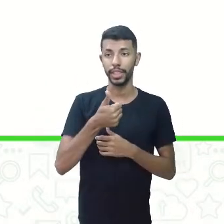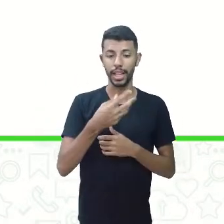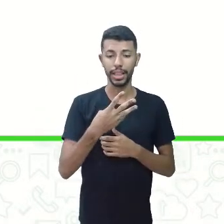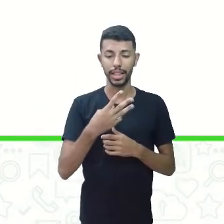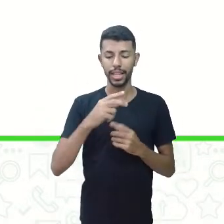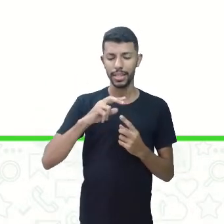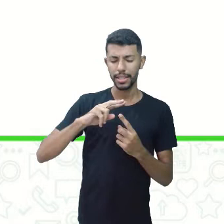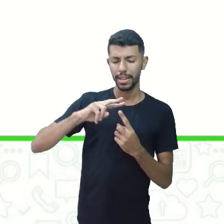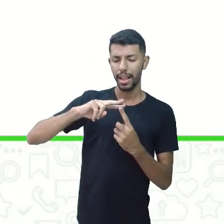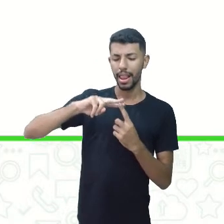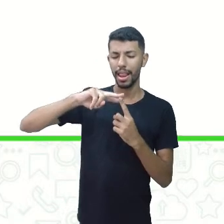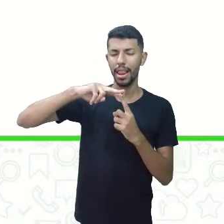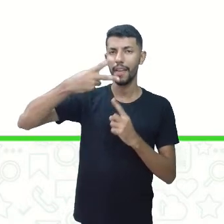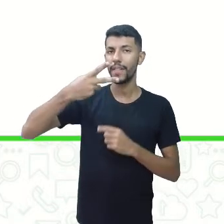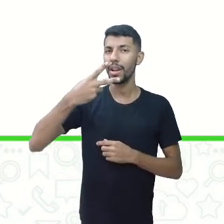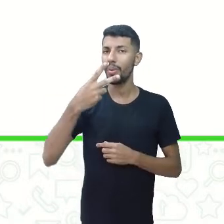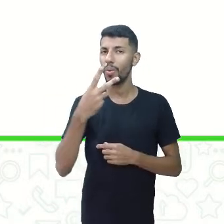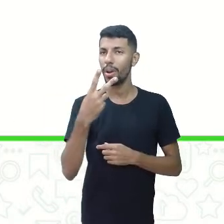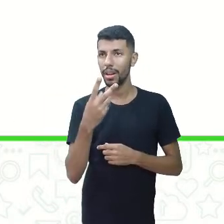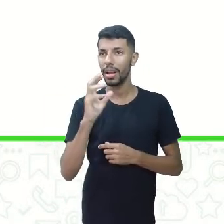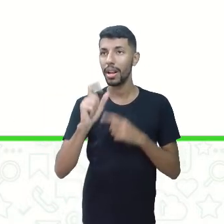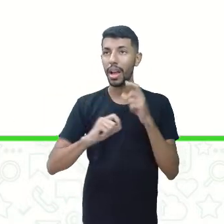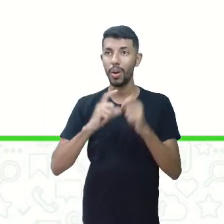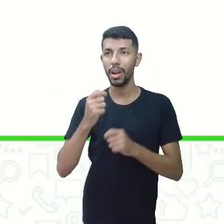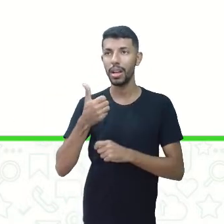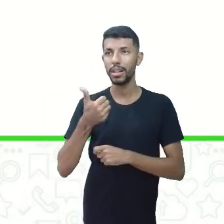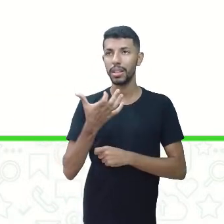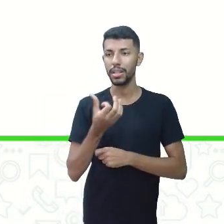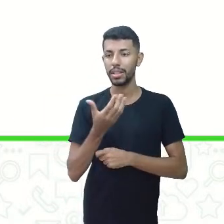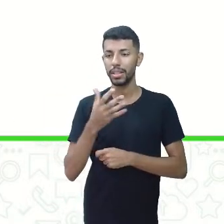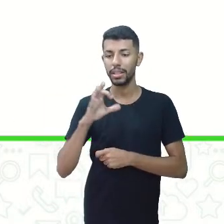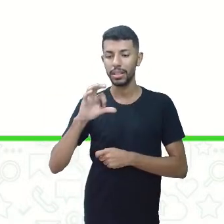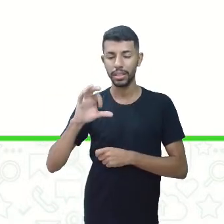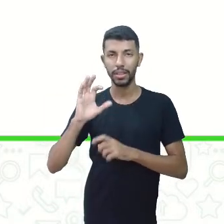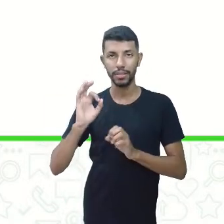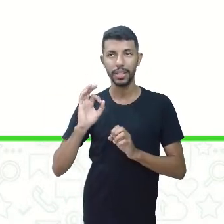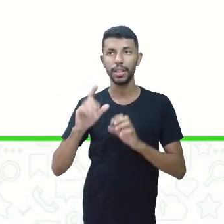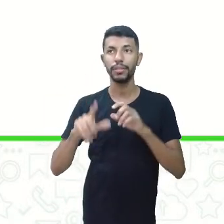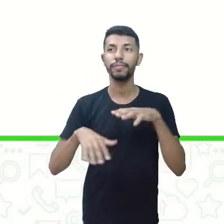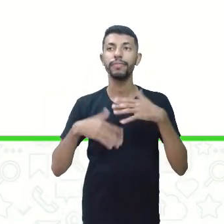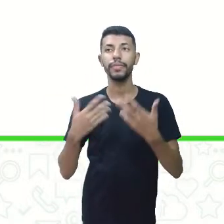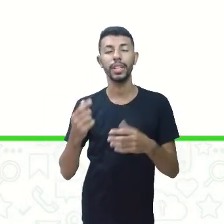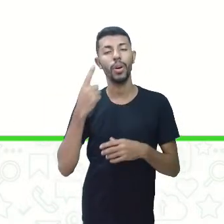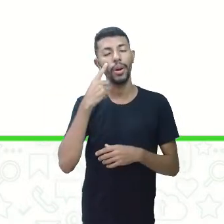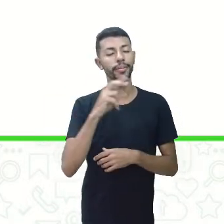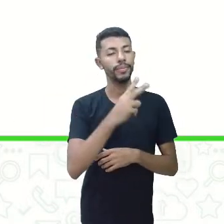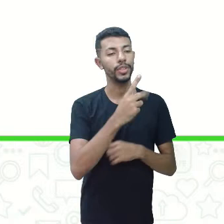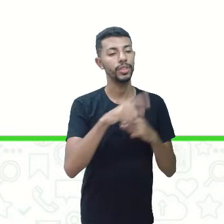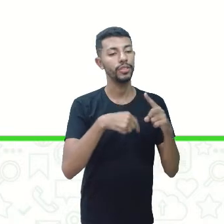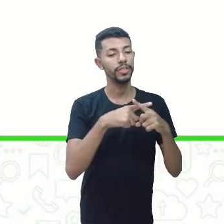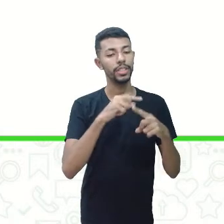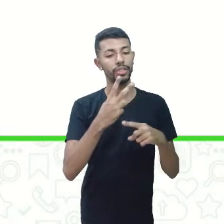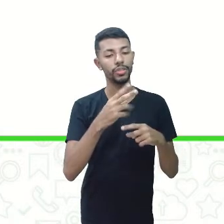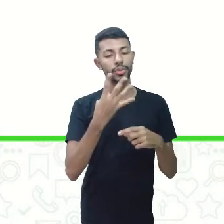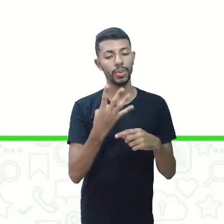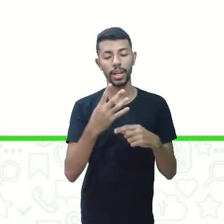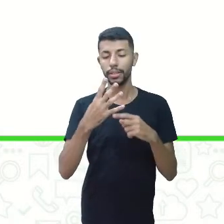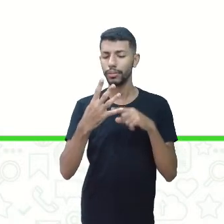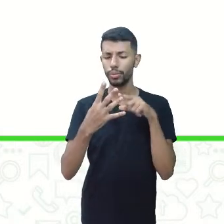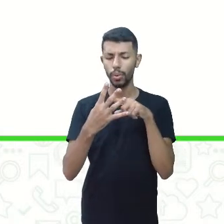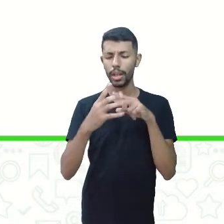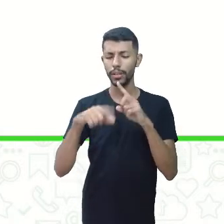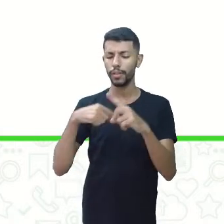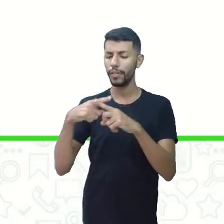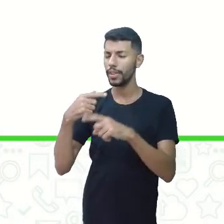ao quadrado dá 169, que vai dar a raiz 13. Então, 2 vezes 2, 4. 4 vezes 13,